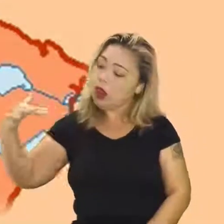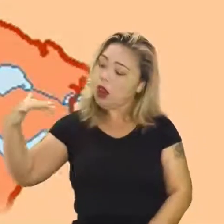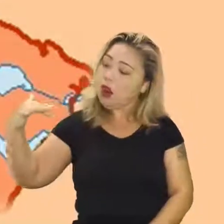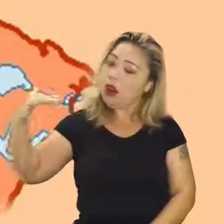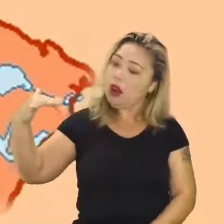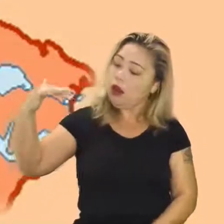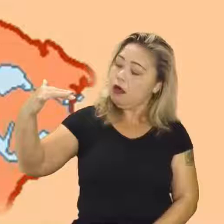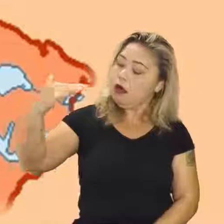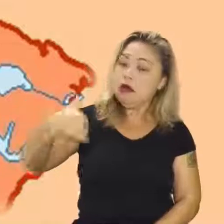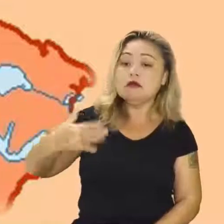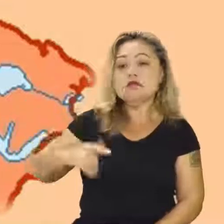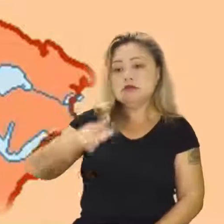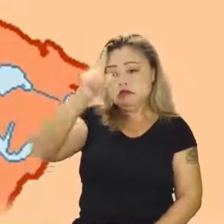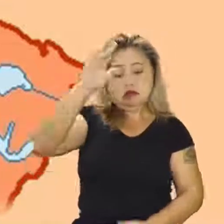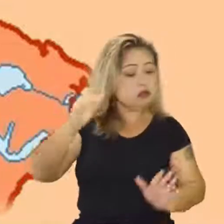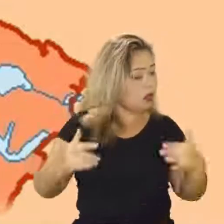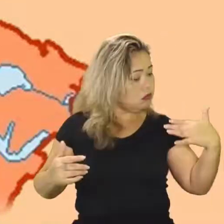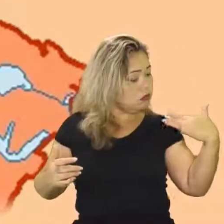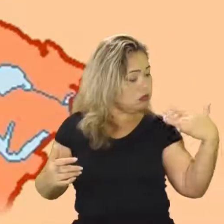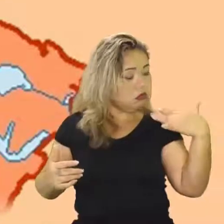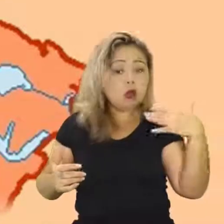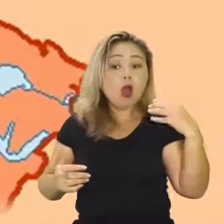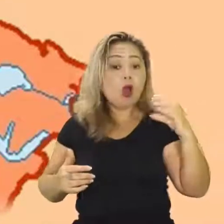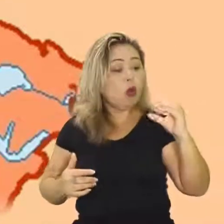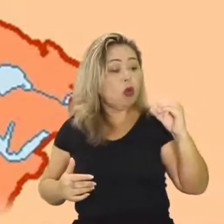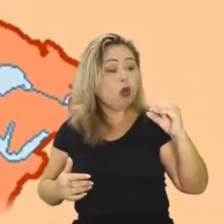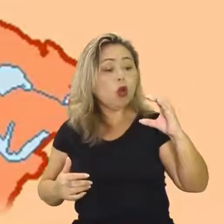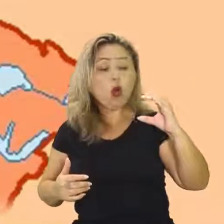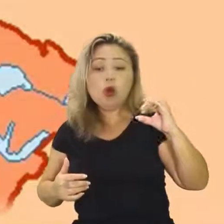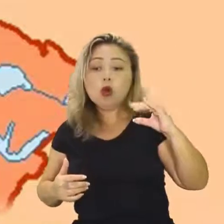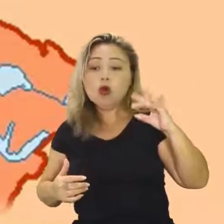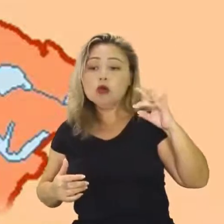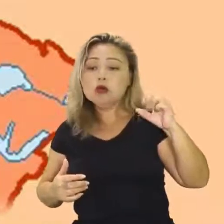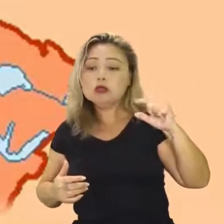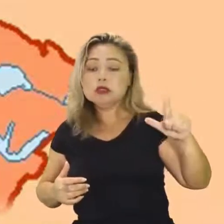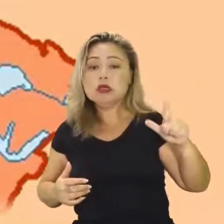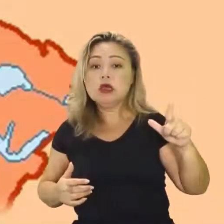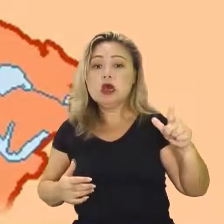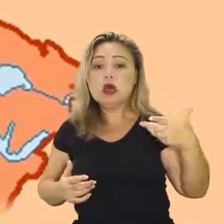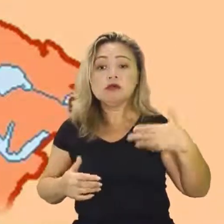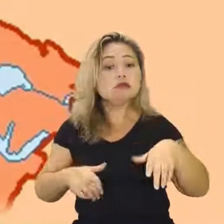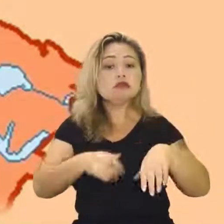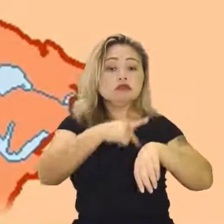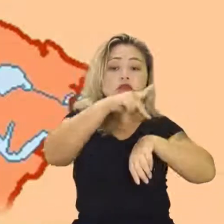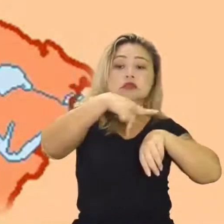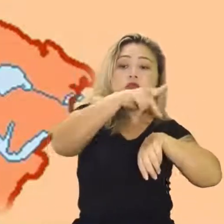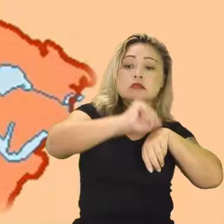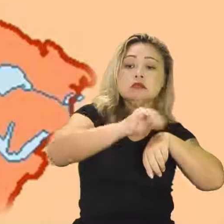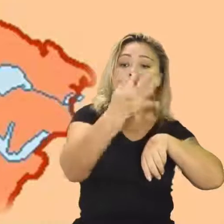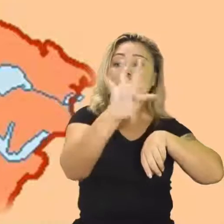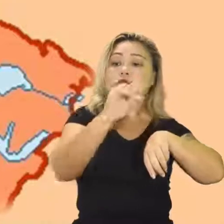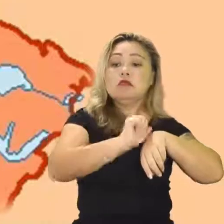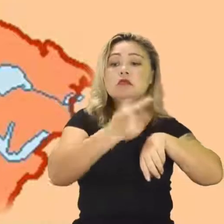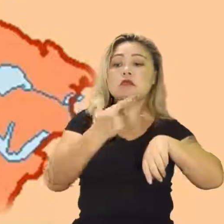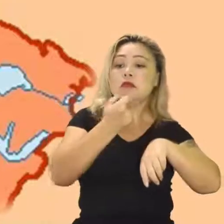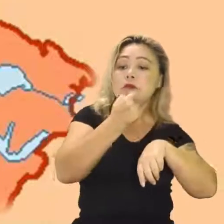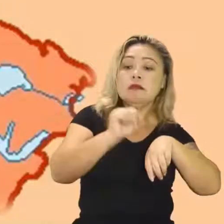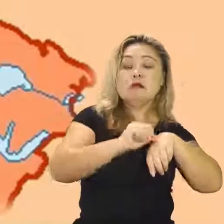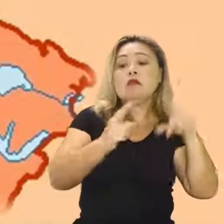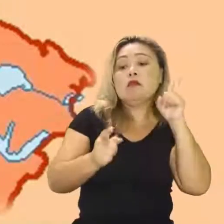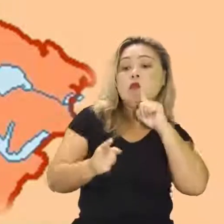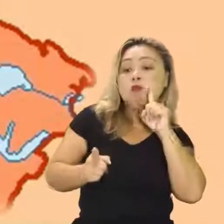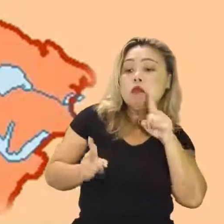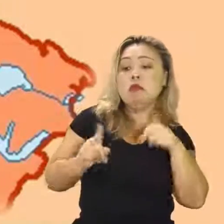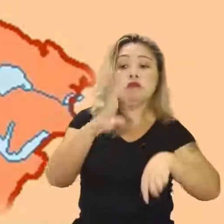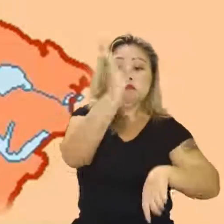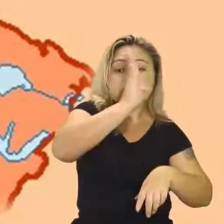invadiram a Alemanha. No fronte ocidental, nós temos aí os aliados, franceses, britânicos,